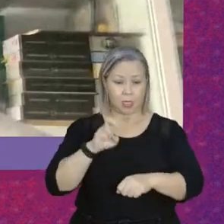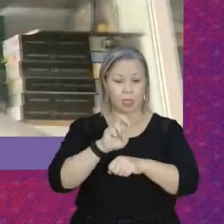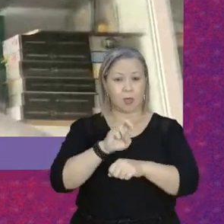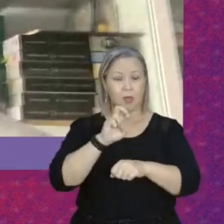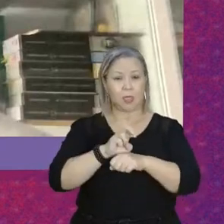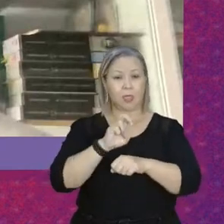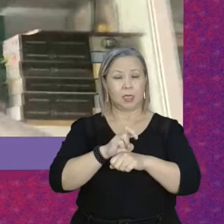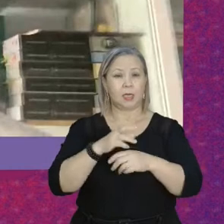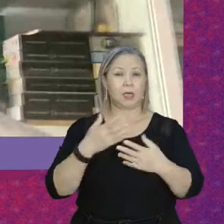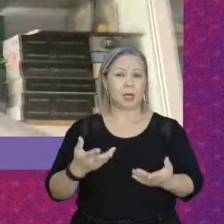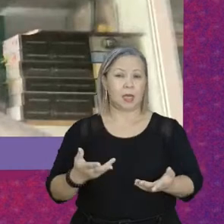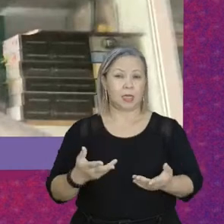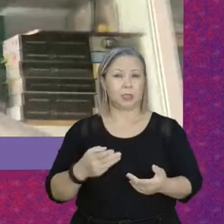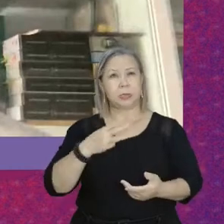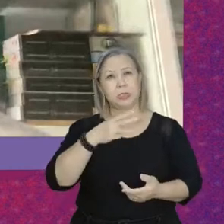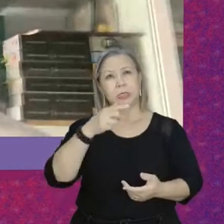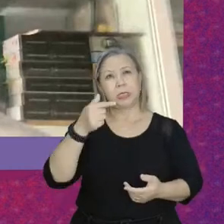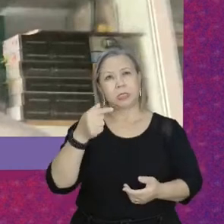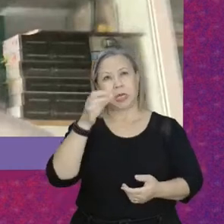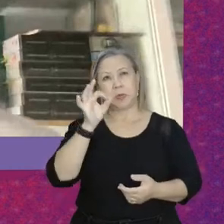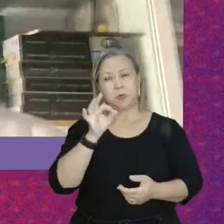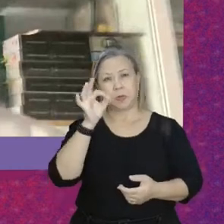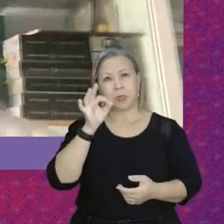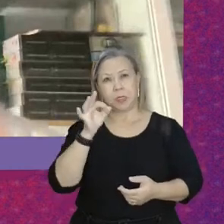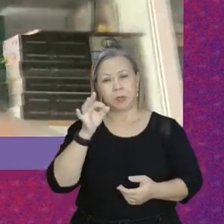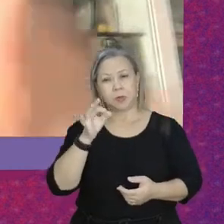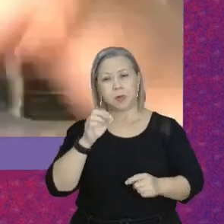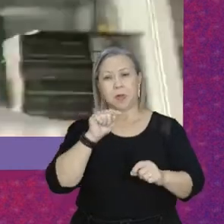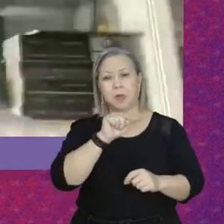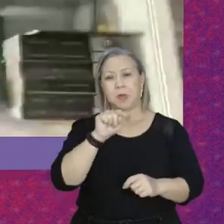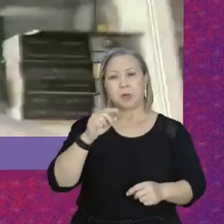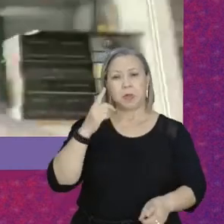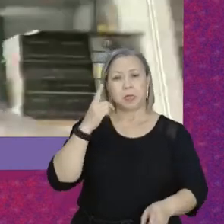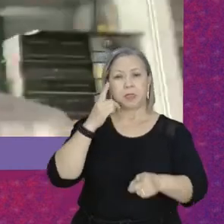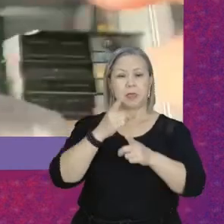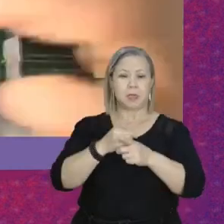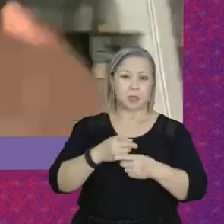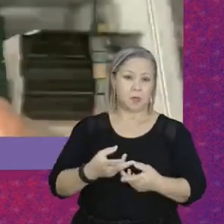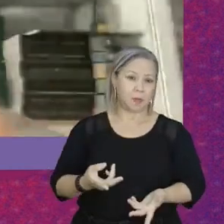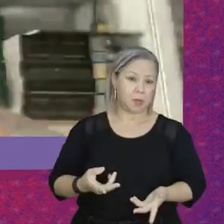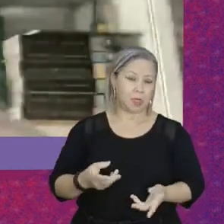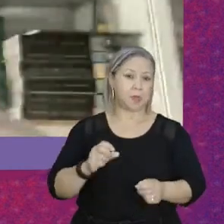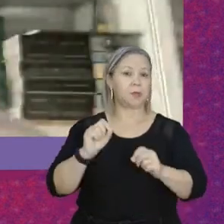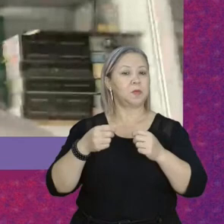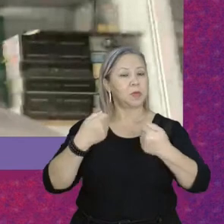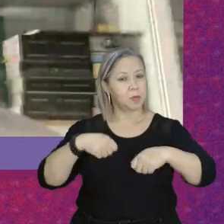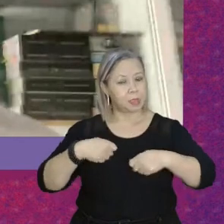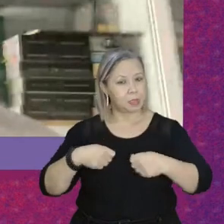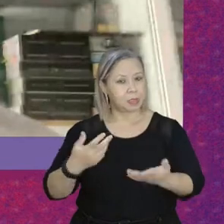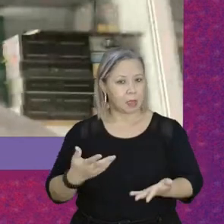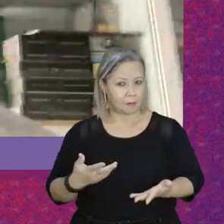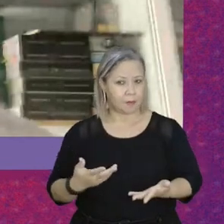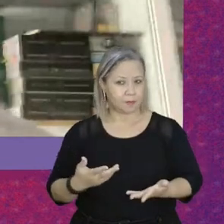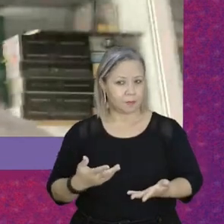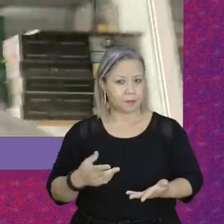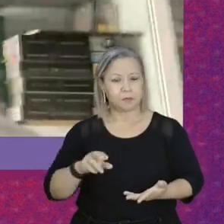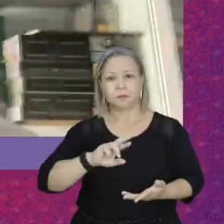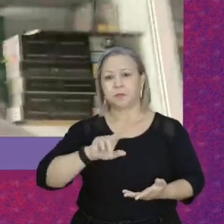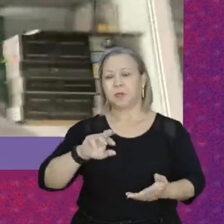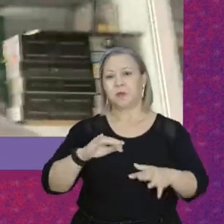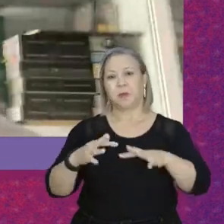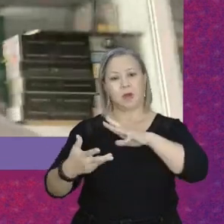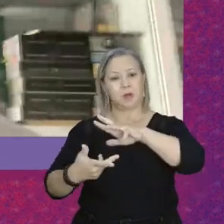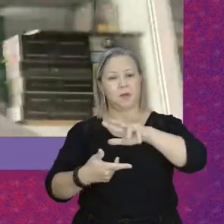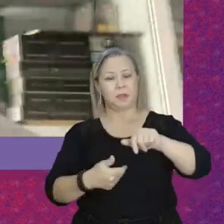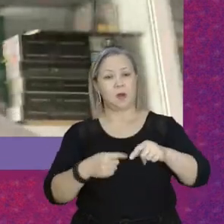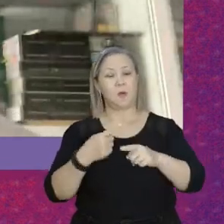era da ordem de 37% desse atendimento previsto que não é universal. Por que não é universal? Porque